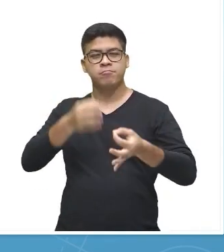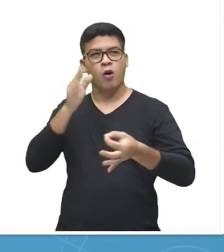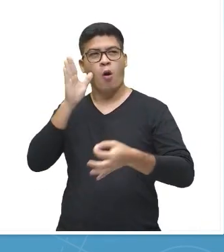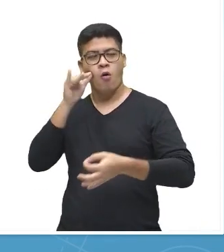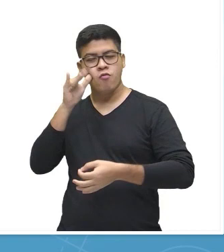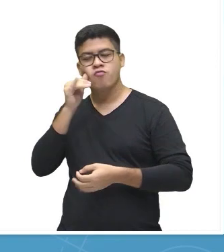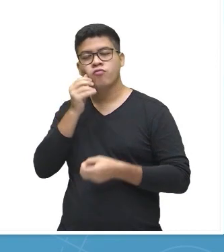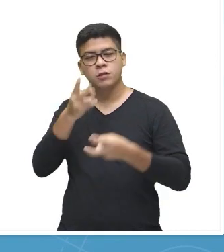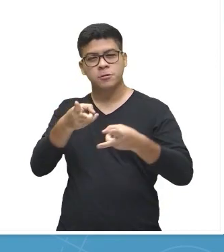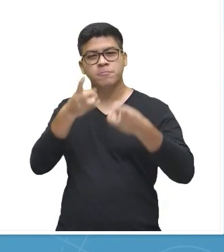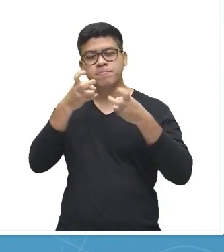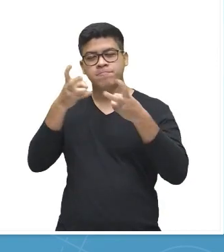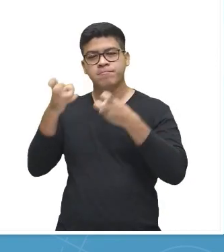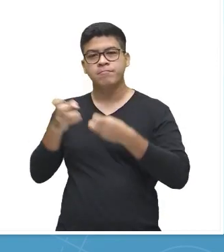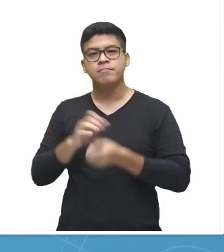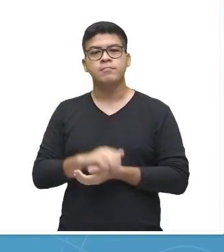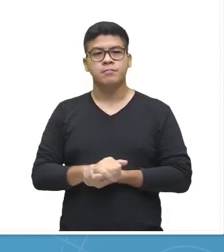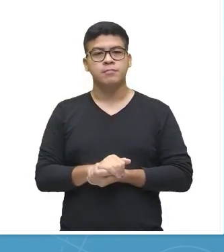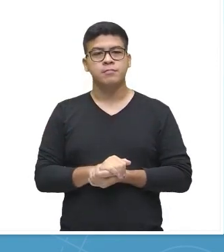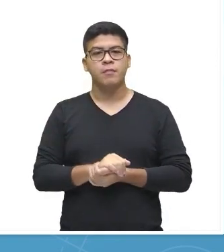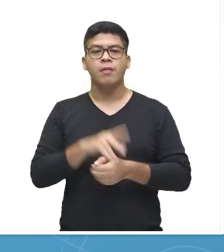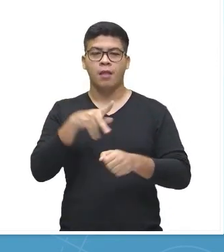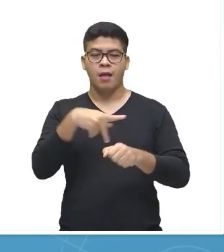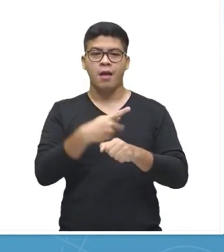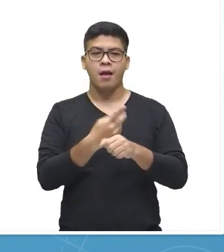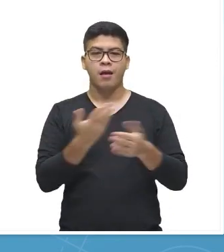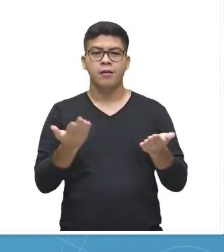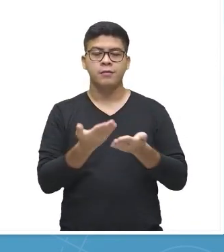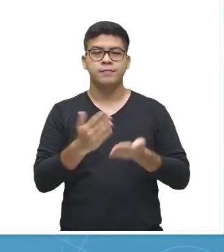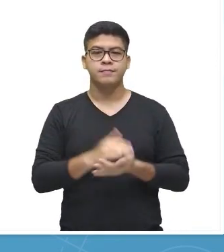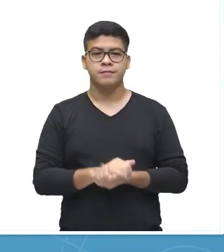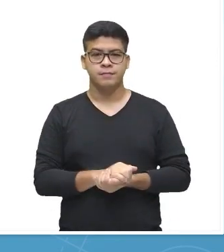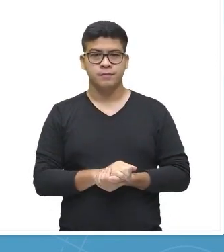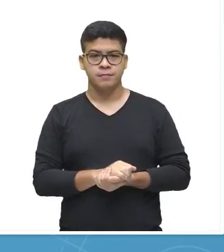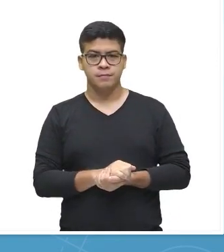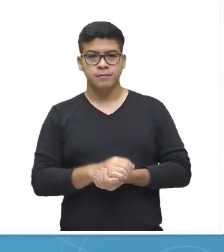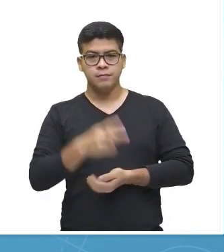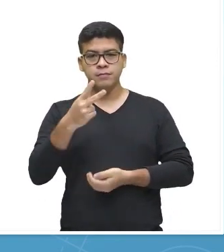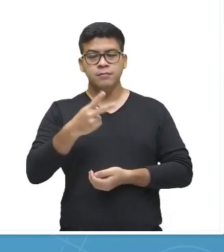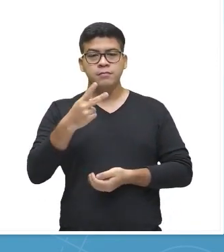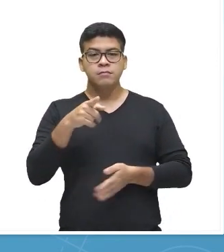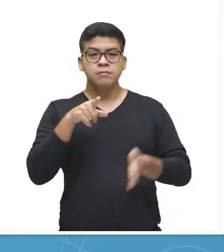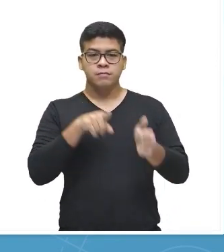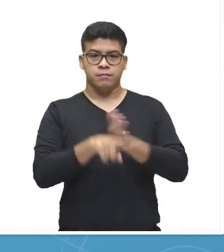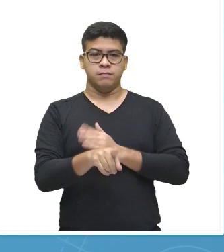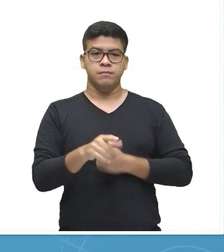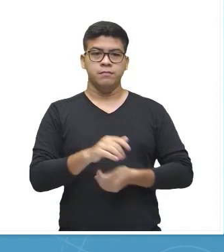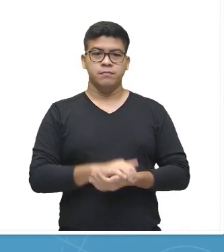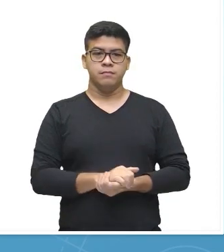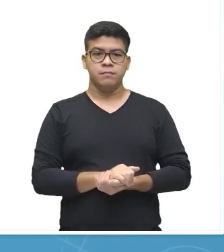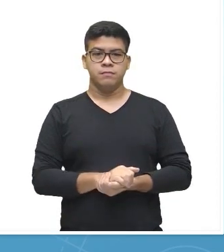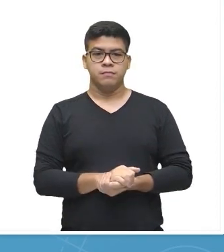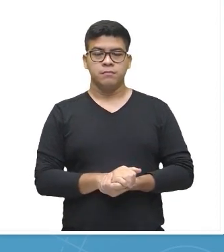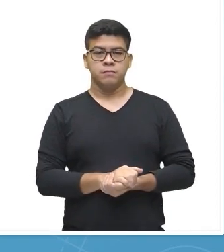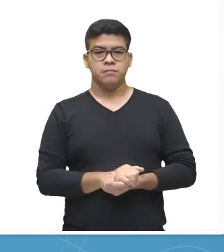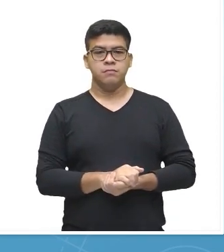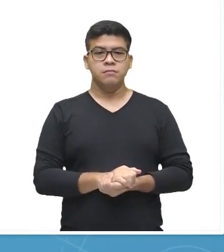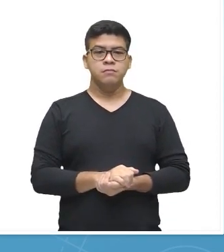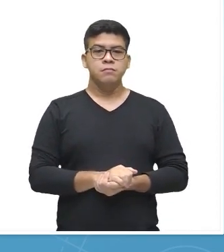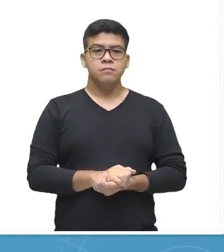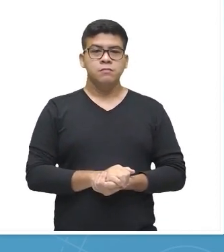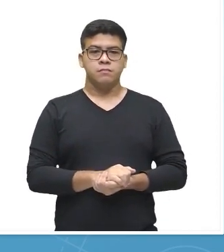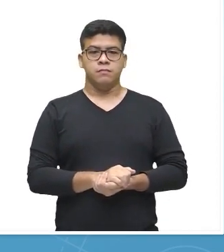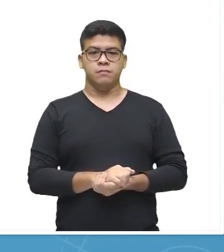ok? Vamos para a nossa próxima questão. Sobre as dimensões... Vamos lá,